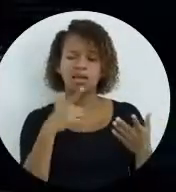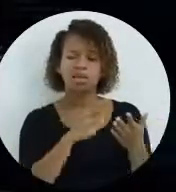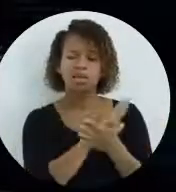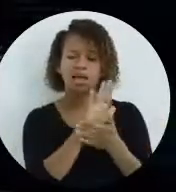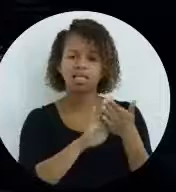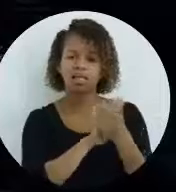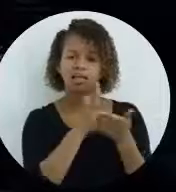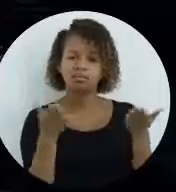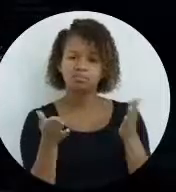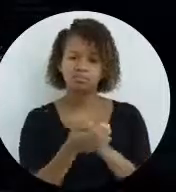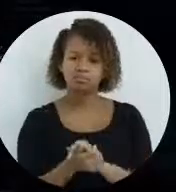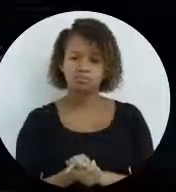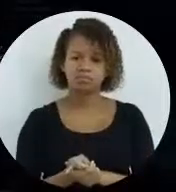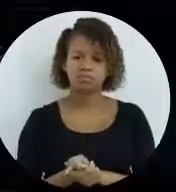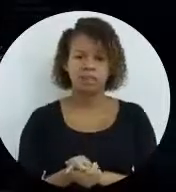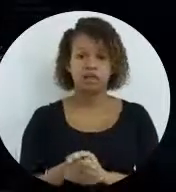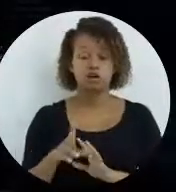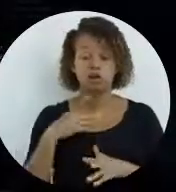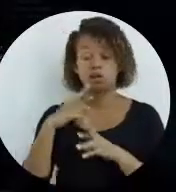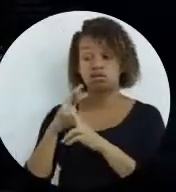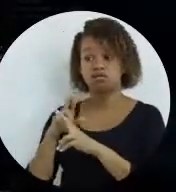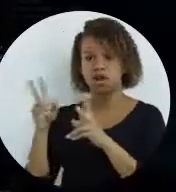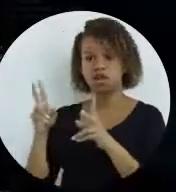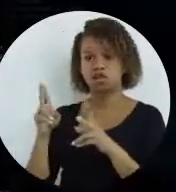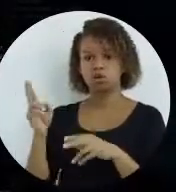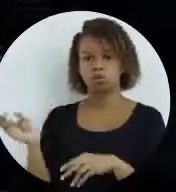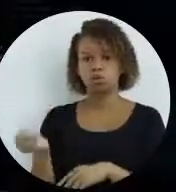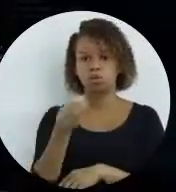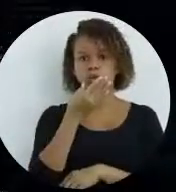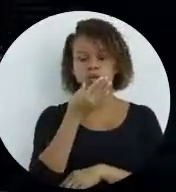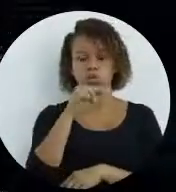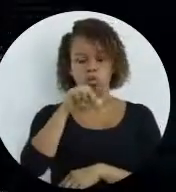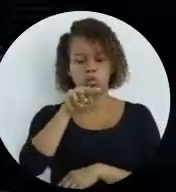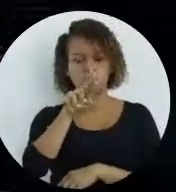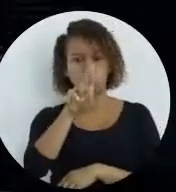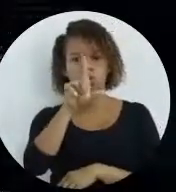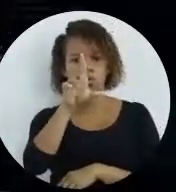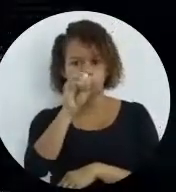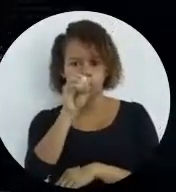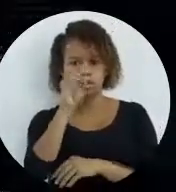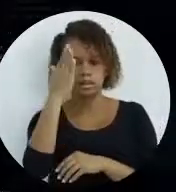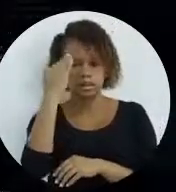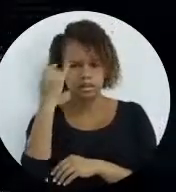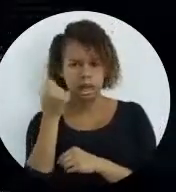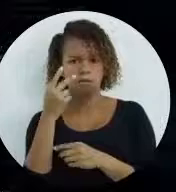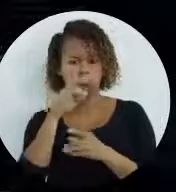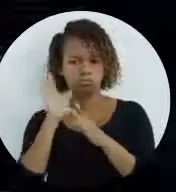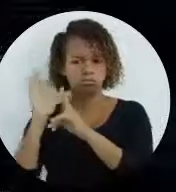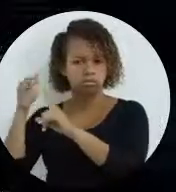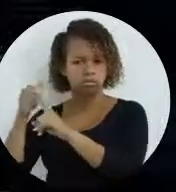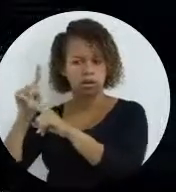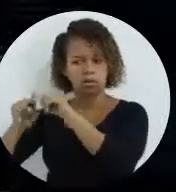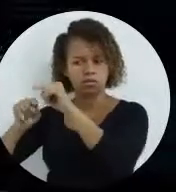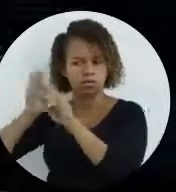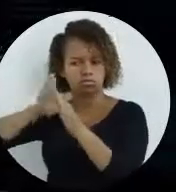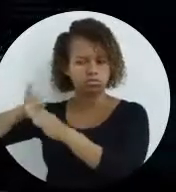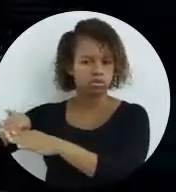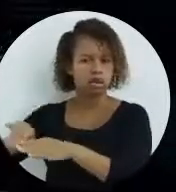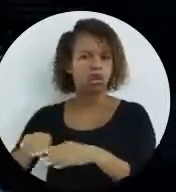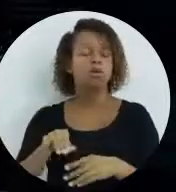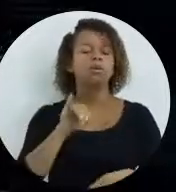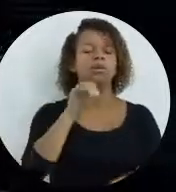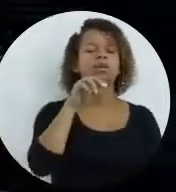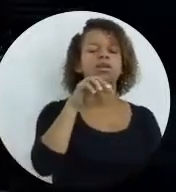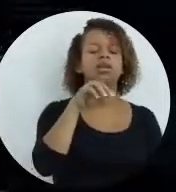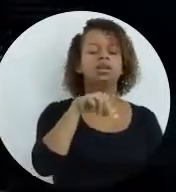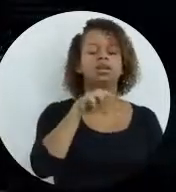ele é indefinido. Qual é a diferença do nulo para o indefinido? É que o nulo a gente sabe que aquilo ali foi destinado a um objeto. E o